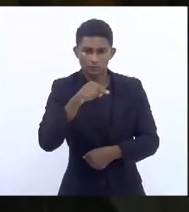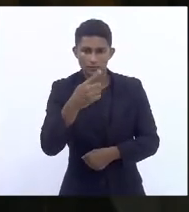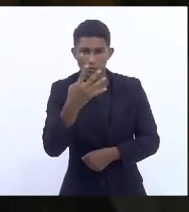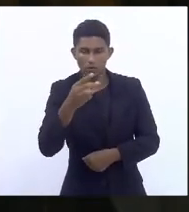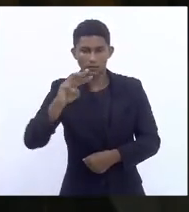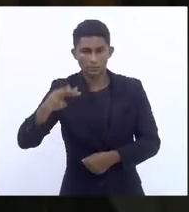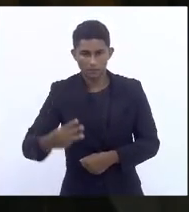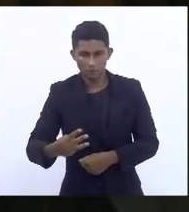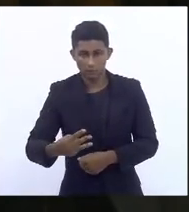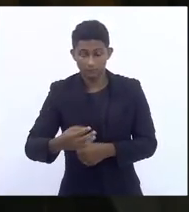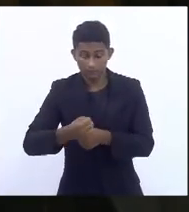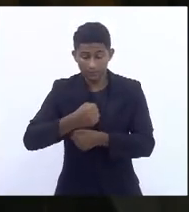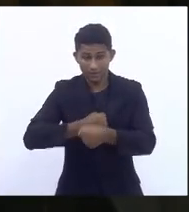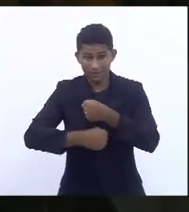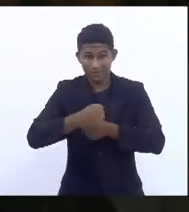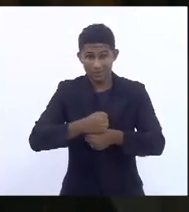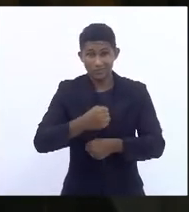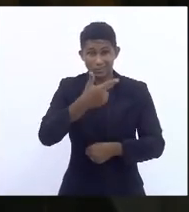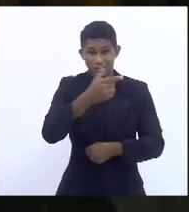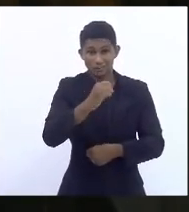Em 2020, era de